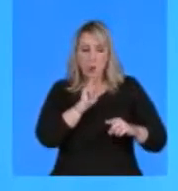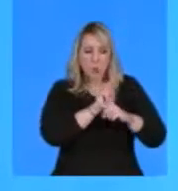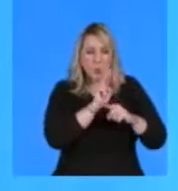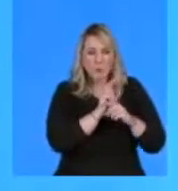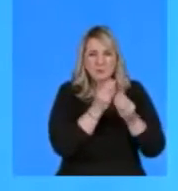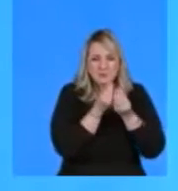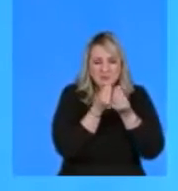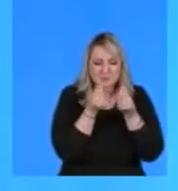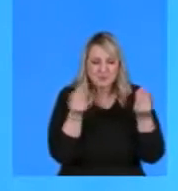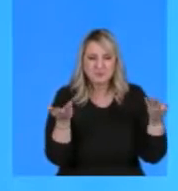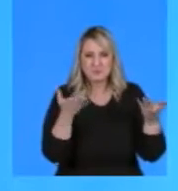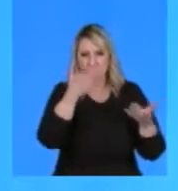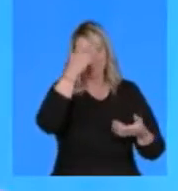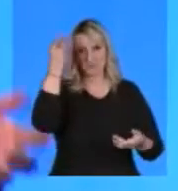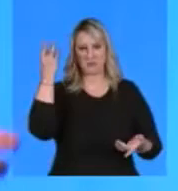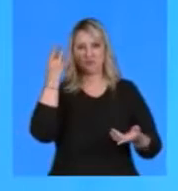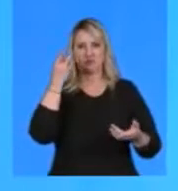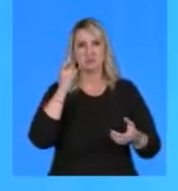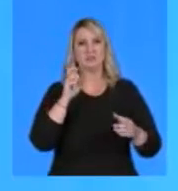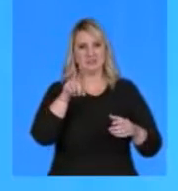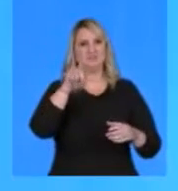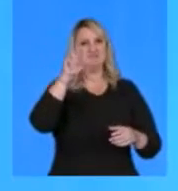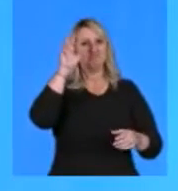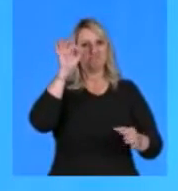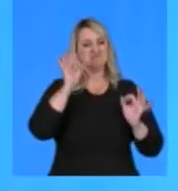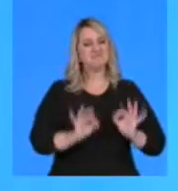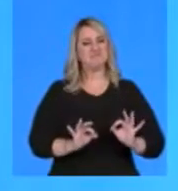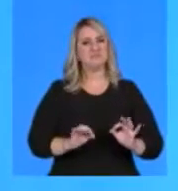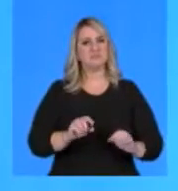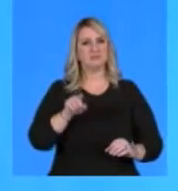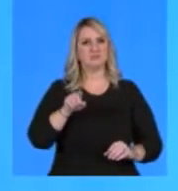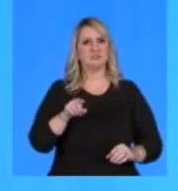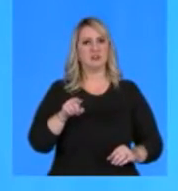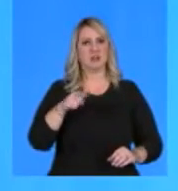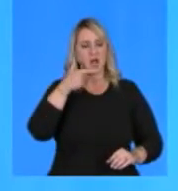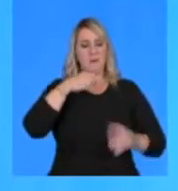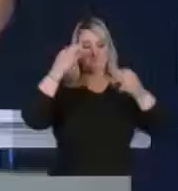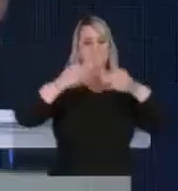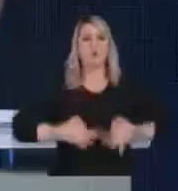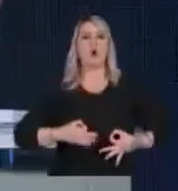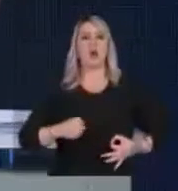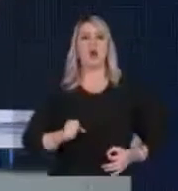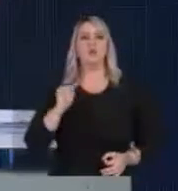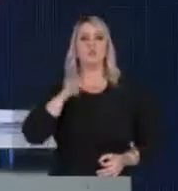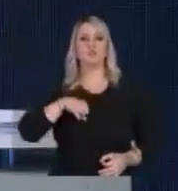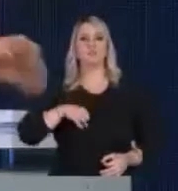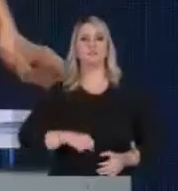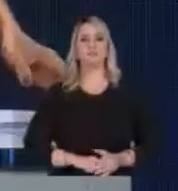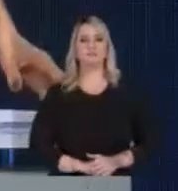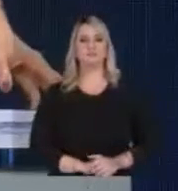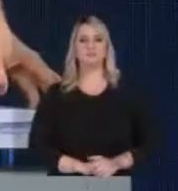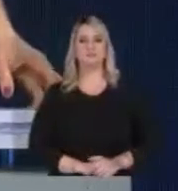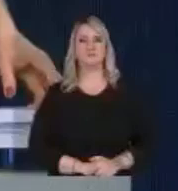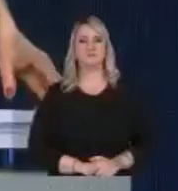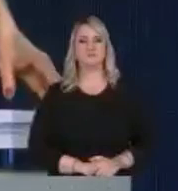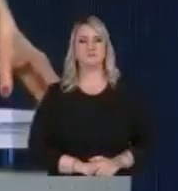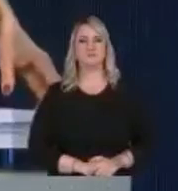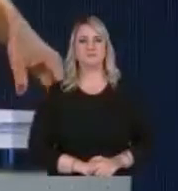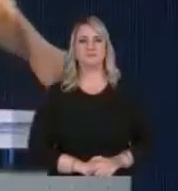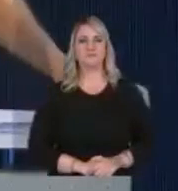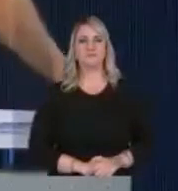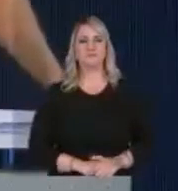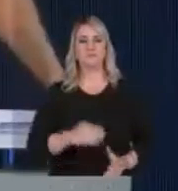das pessoas e pode ter certeza um dia que vai ser com moral obrigada sem manifestações